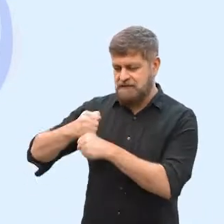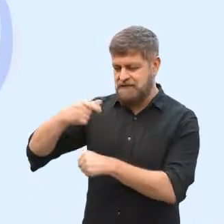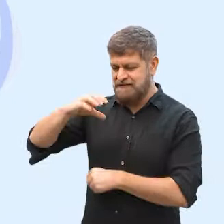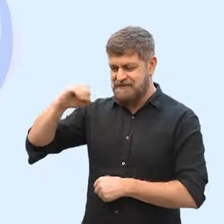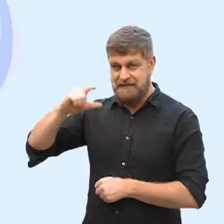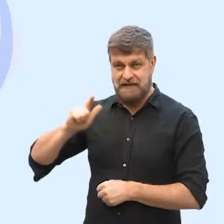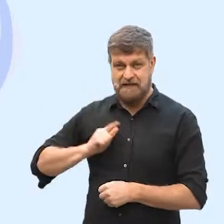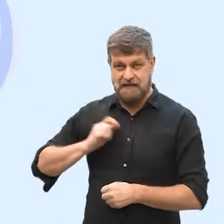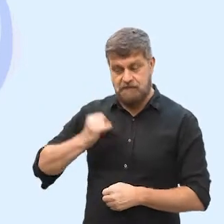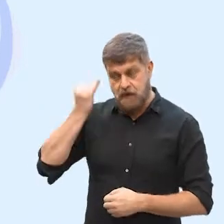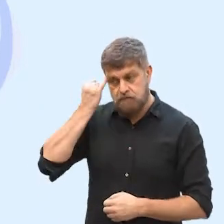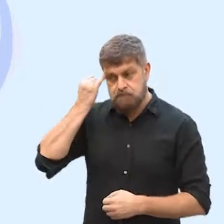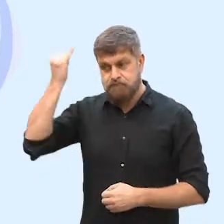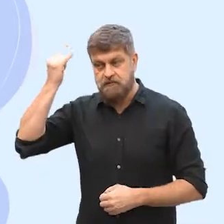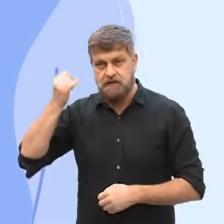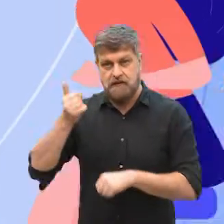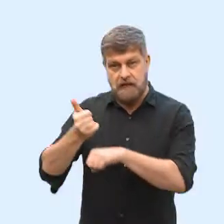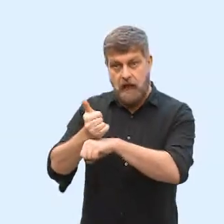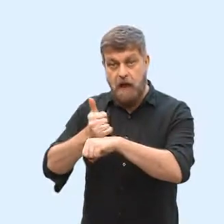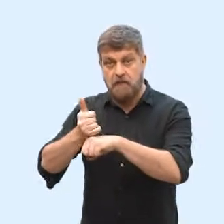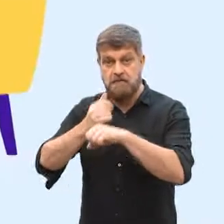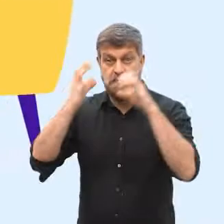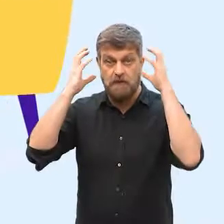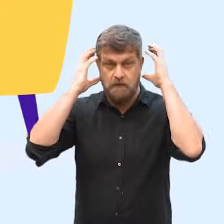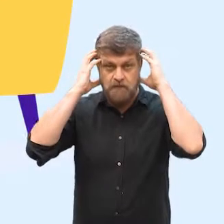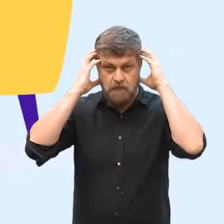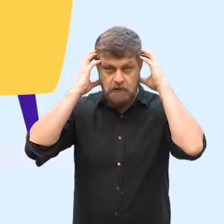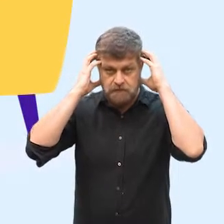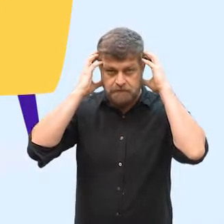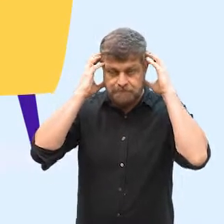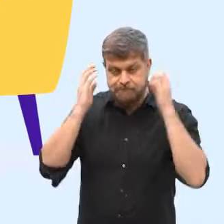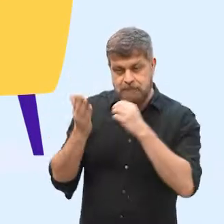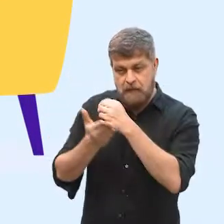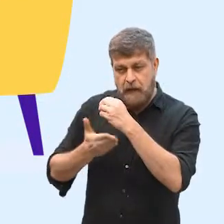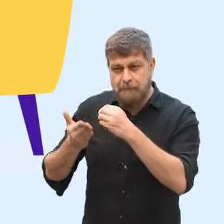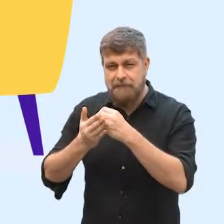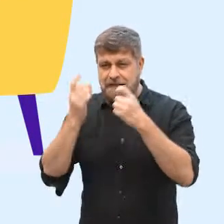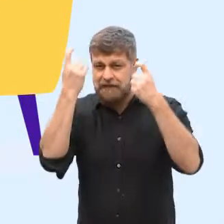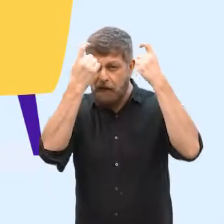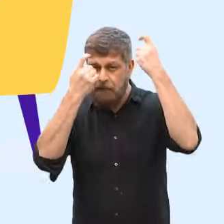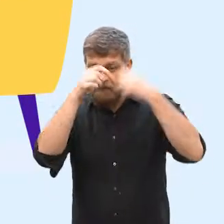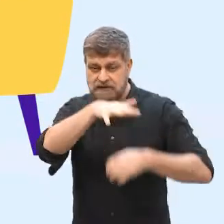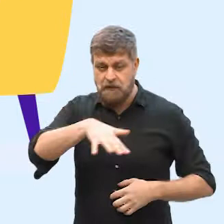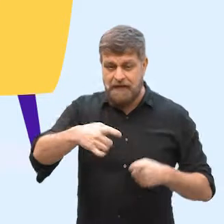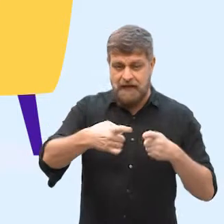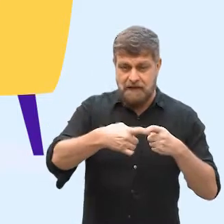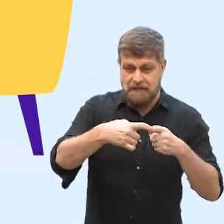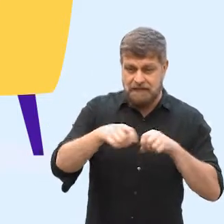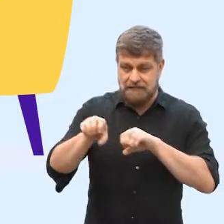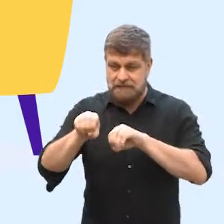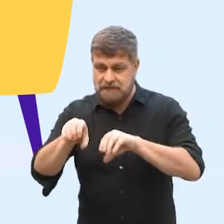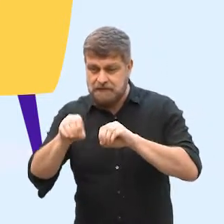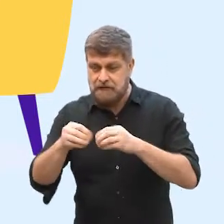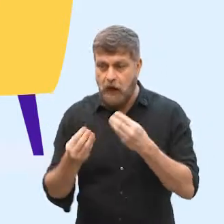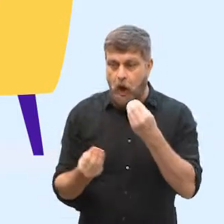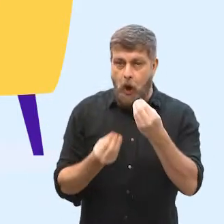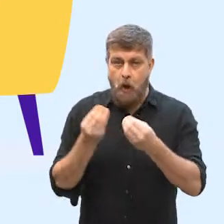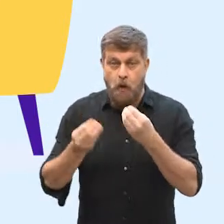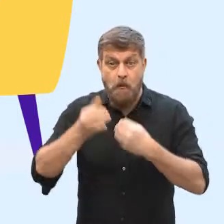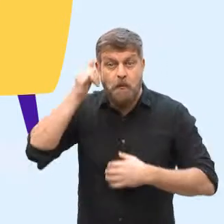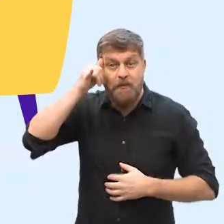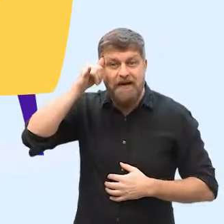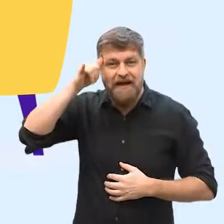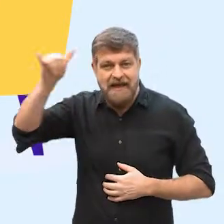houve a idealização da profissão de fonoaudiólogo, oriunda da preocupação da medicina e da educação com a